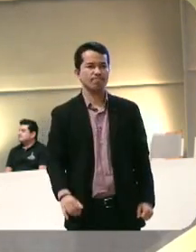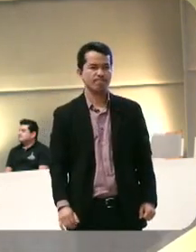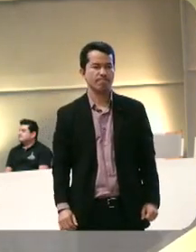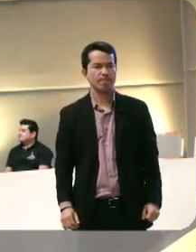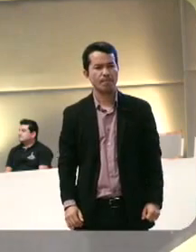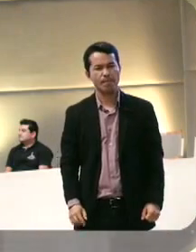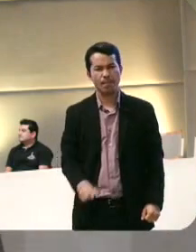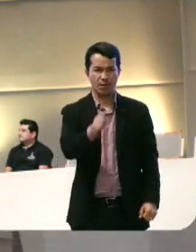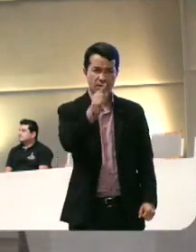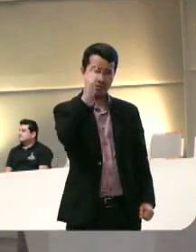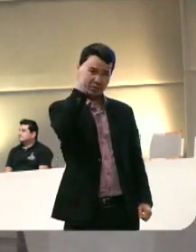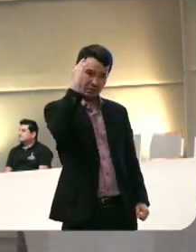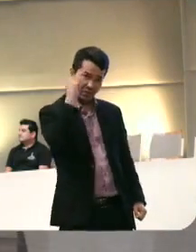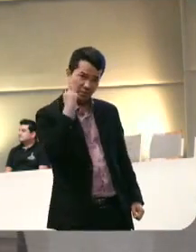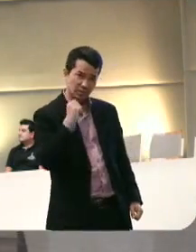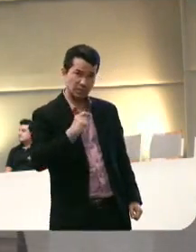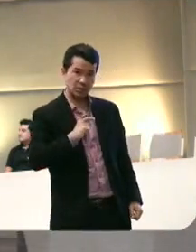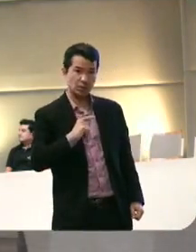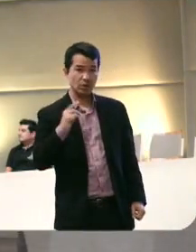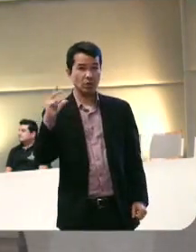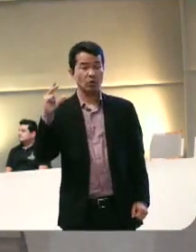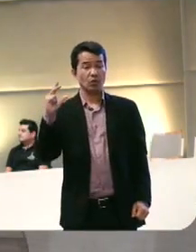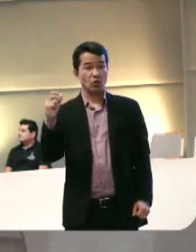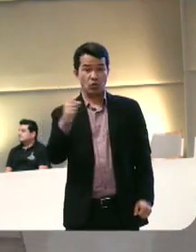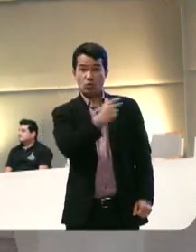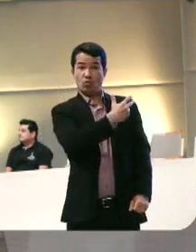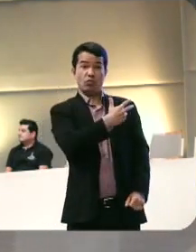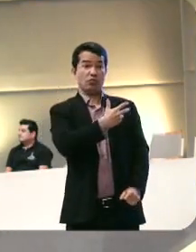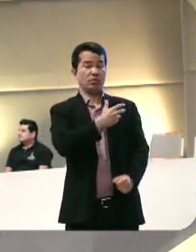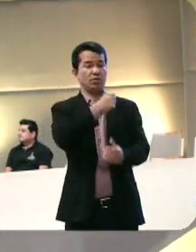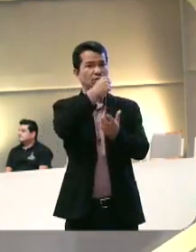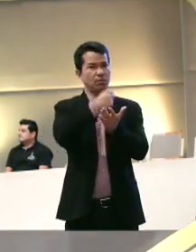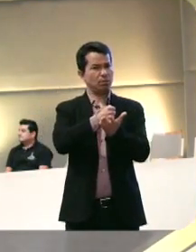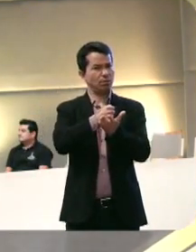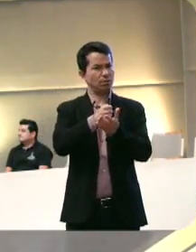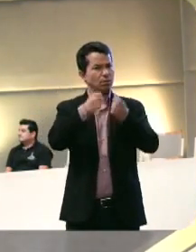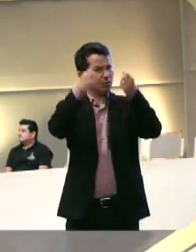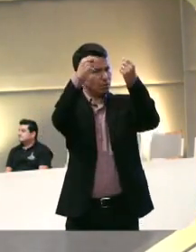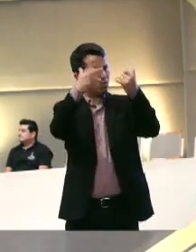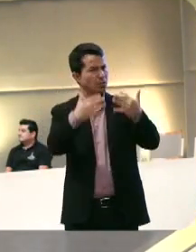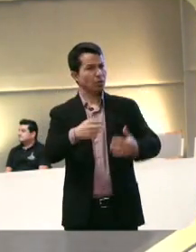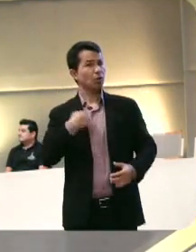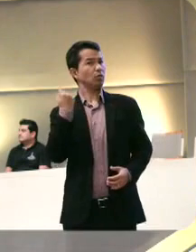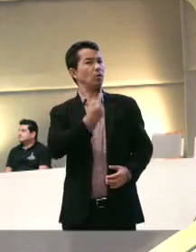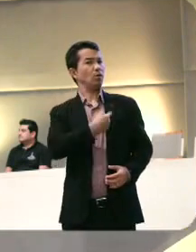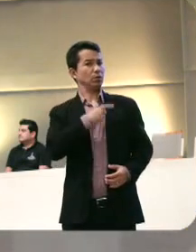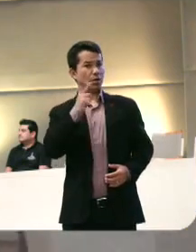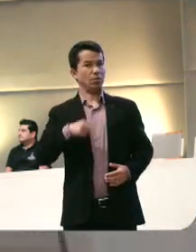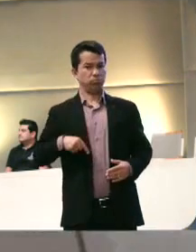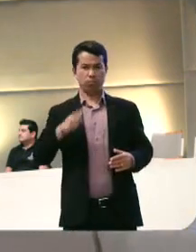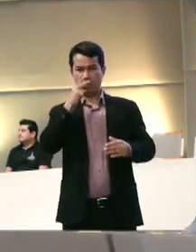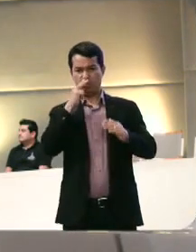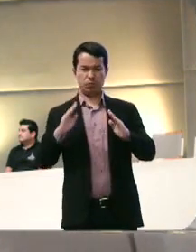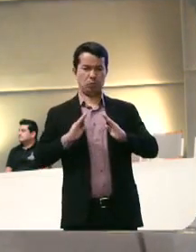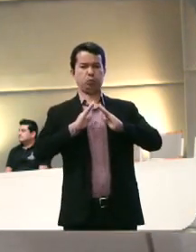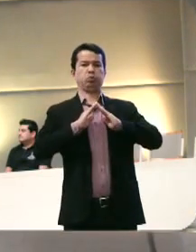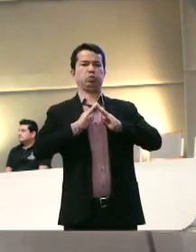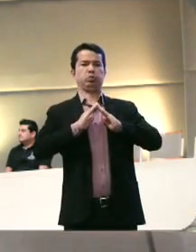No Novo Testamento, a Bíblia vai dizer que nós somos o templo do Espírito. E são várias